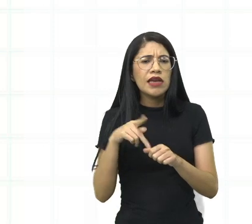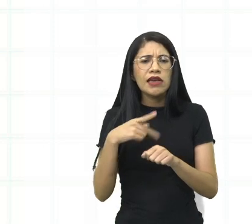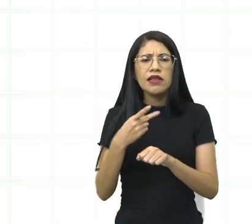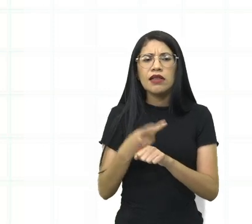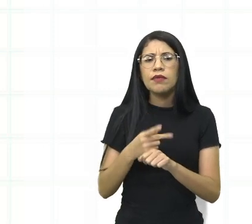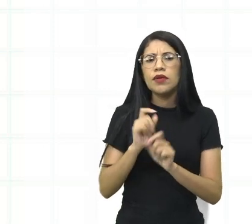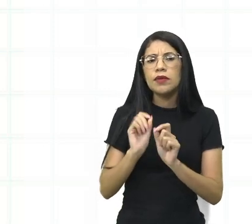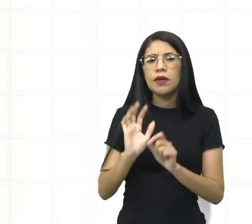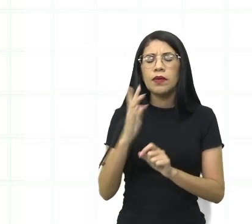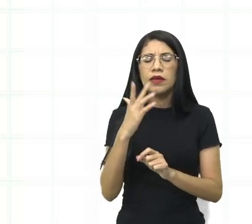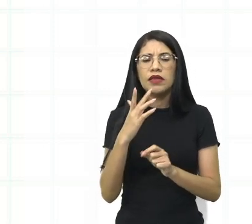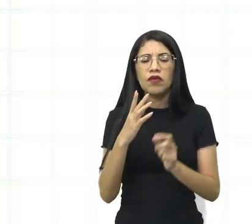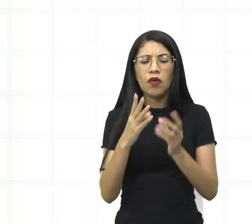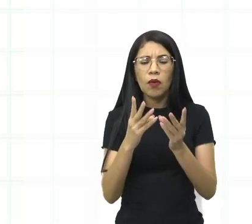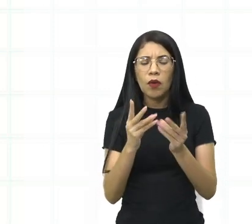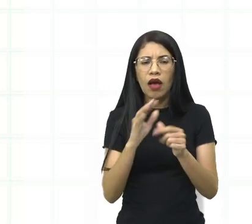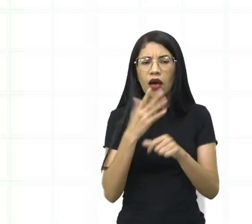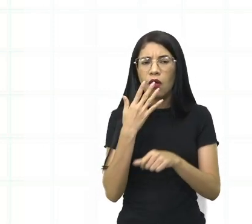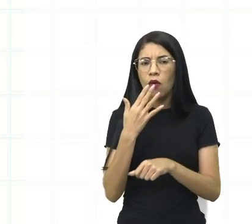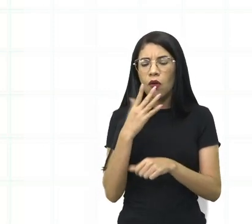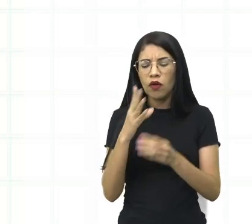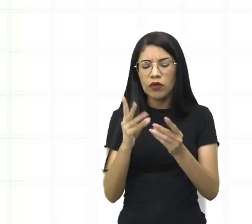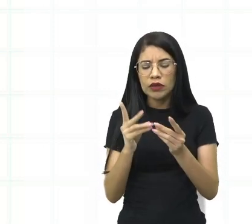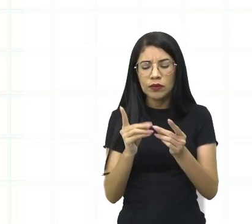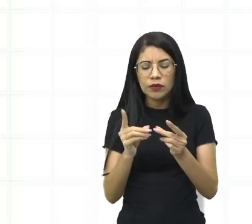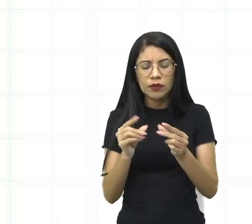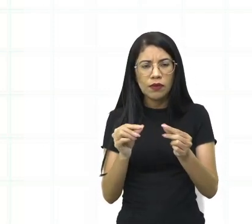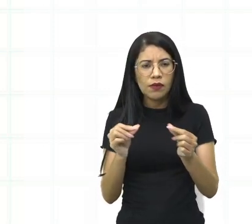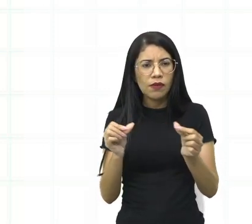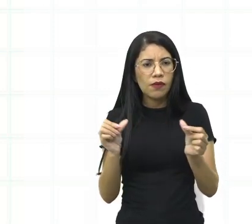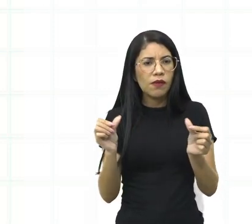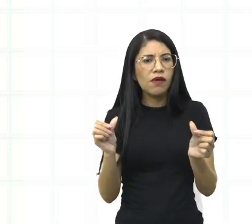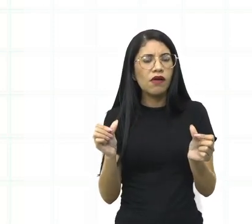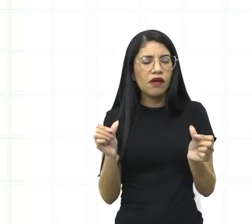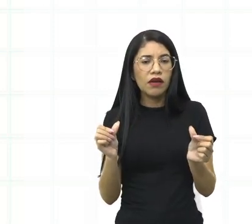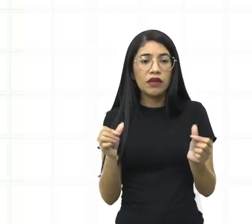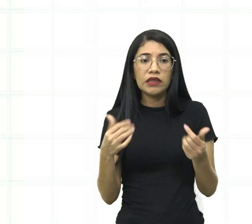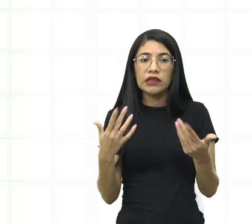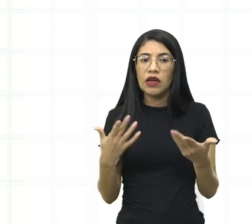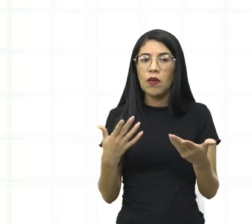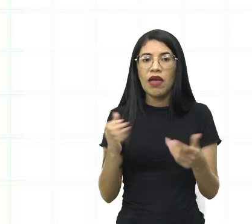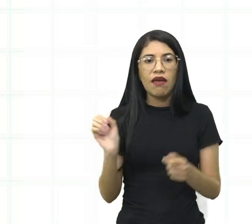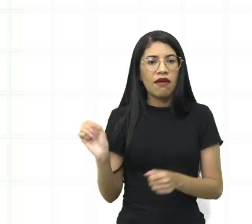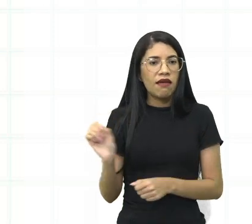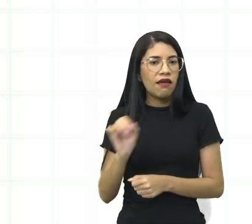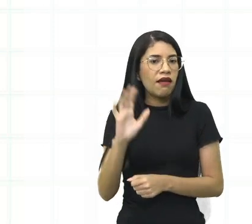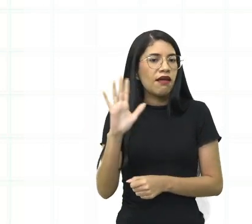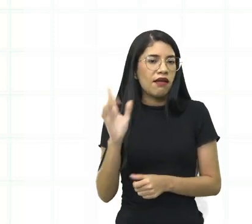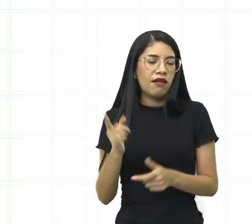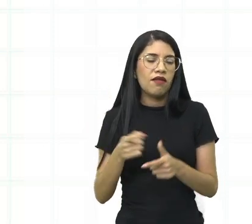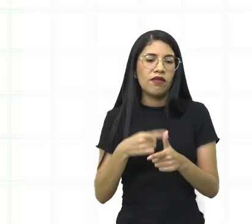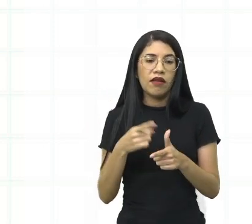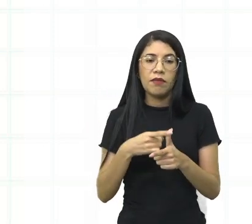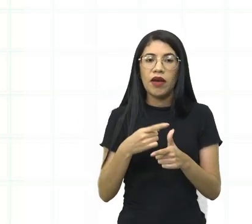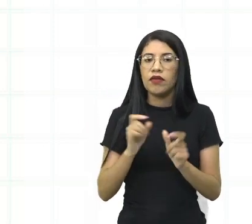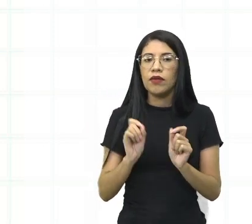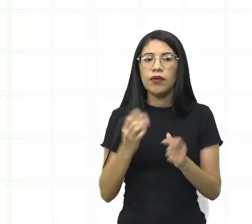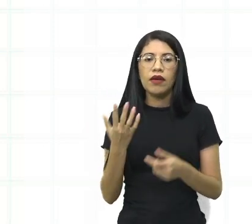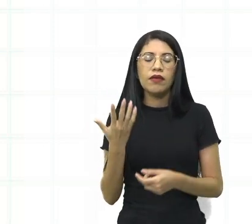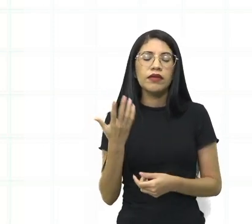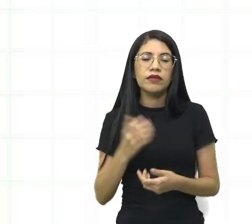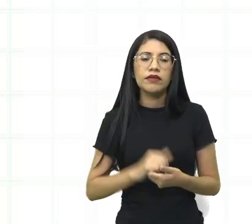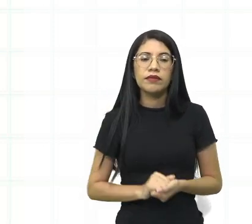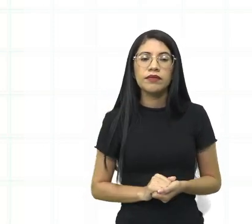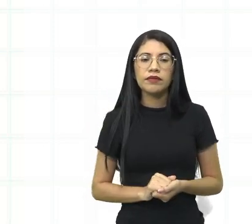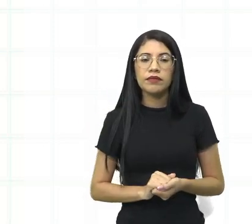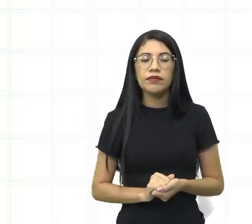o quê? A soltar a cor do couro, imagina, né? Sapato não tá barato e ainda acontece isso. Então ela